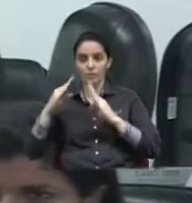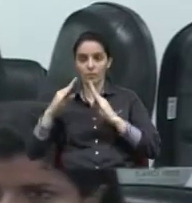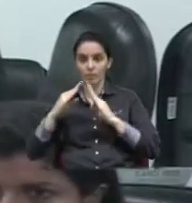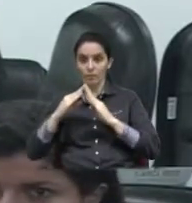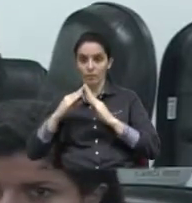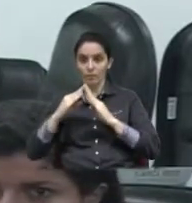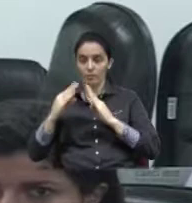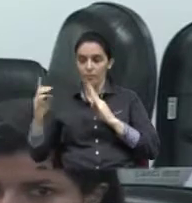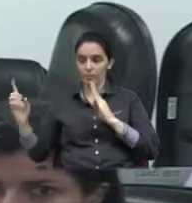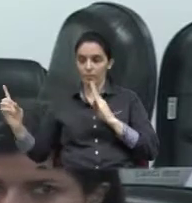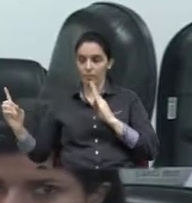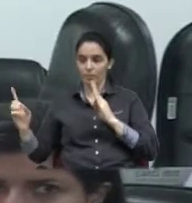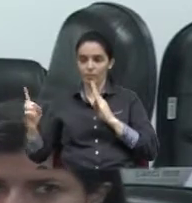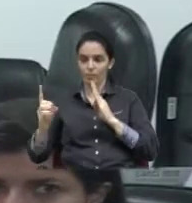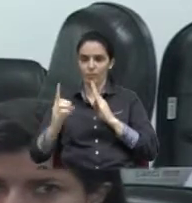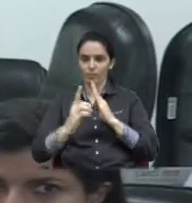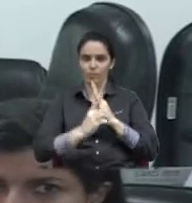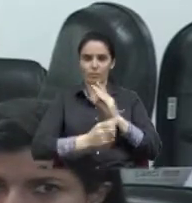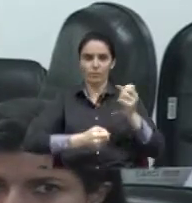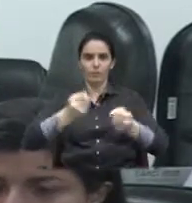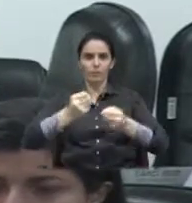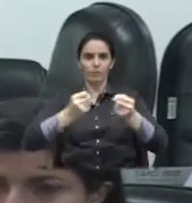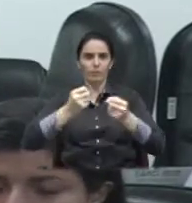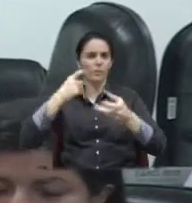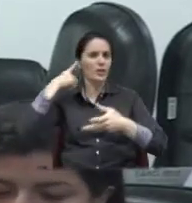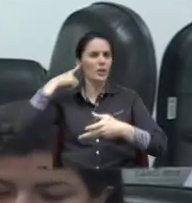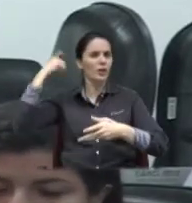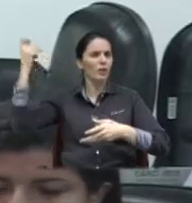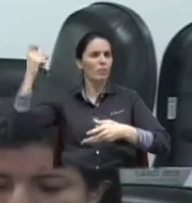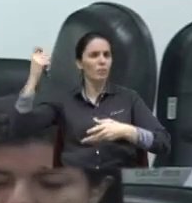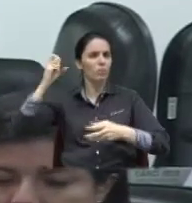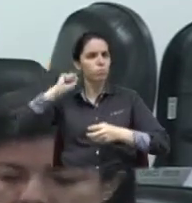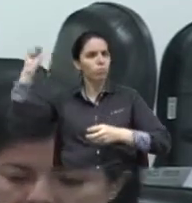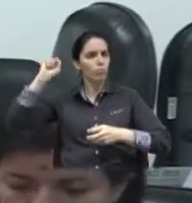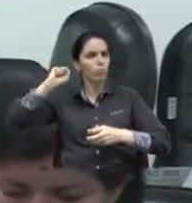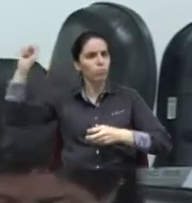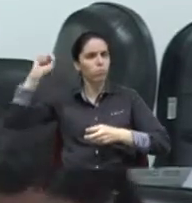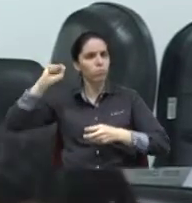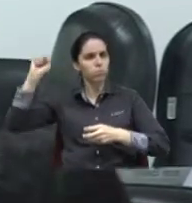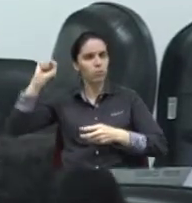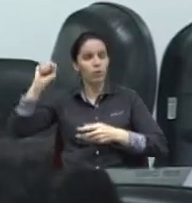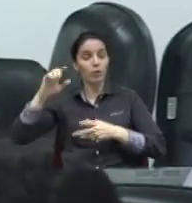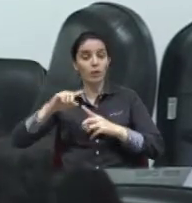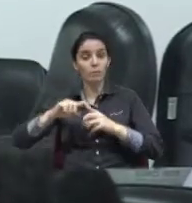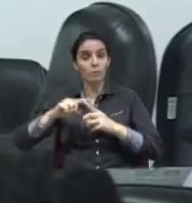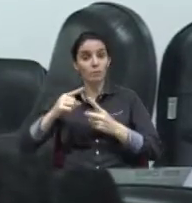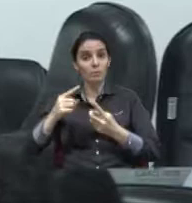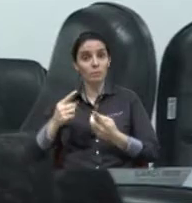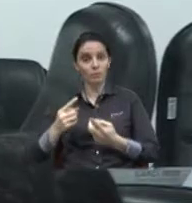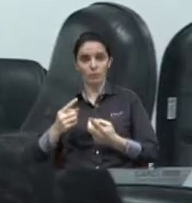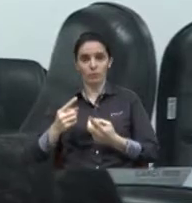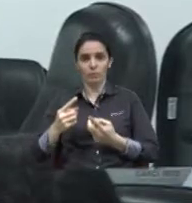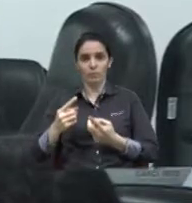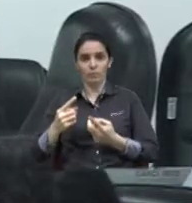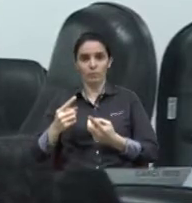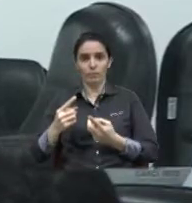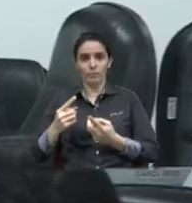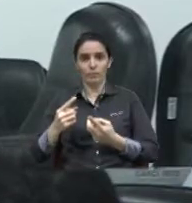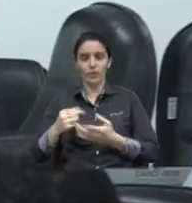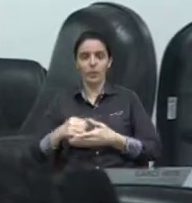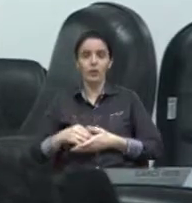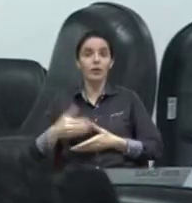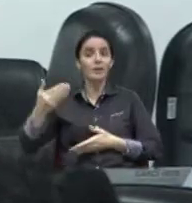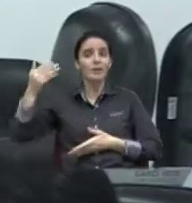alguns carros de som, com um som de uma tonalidade baixa, né? É o peixe, é o